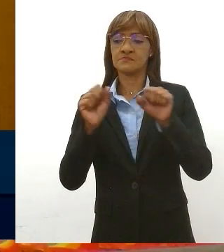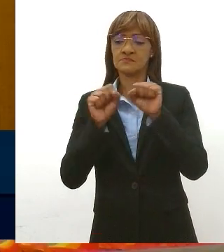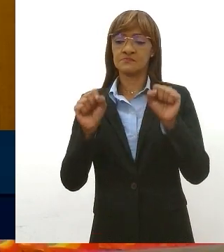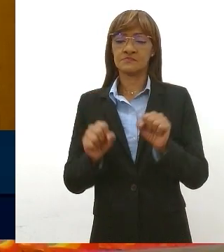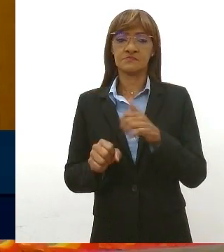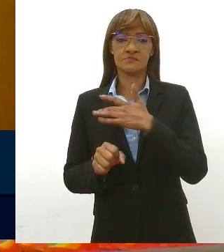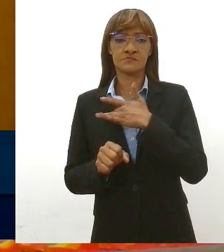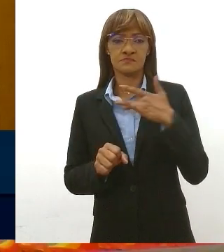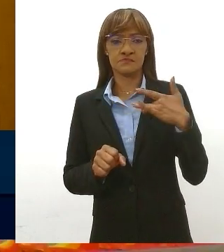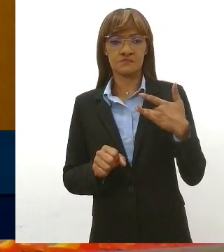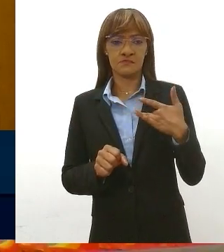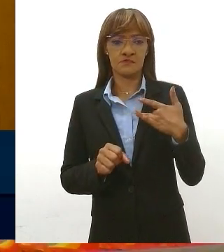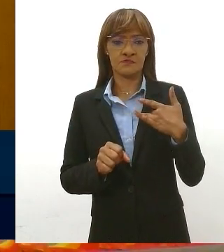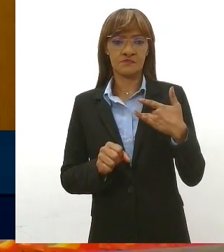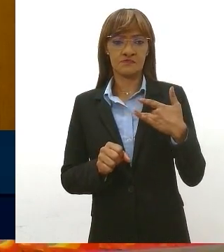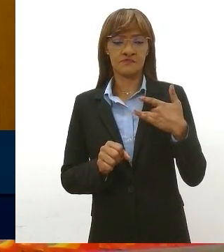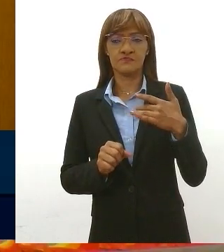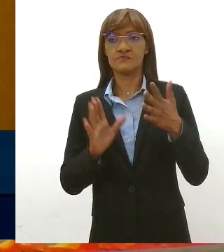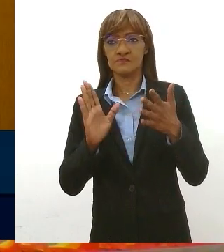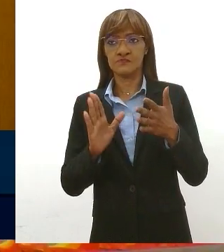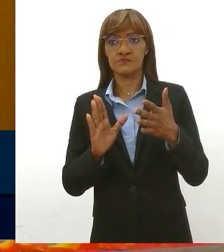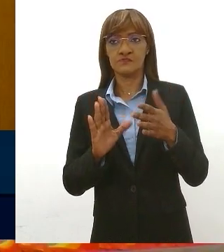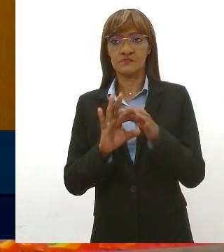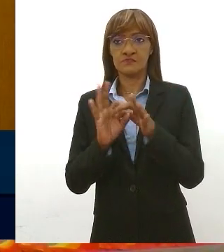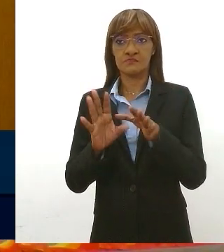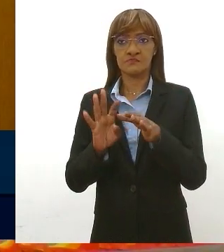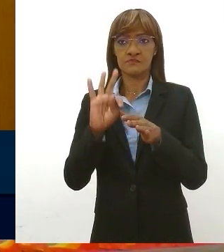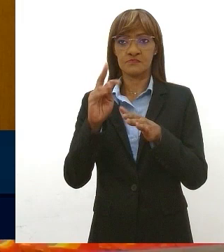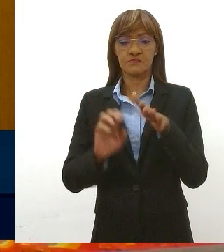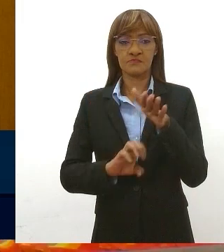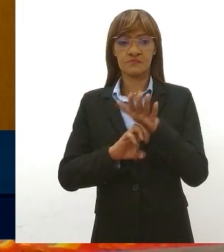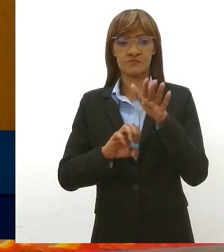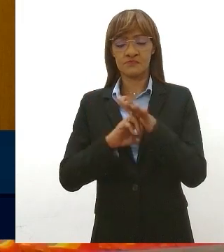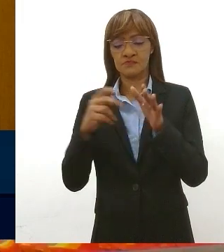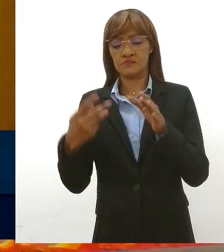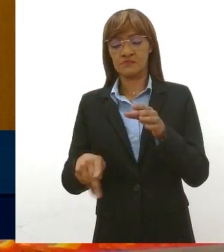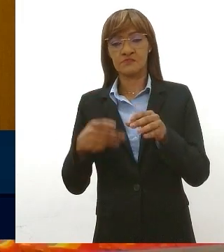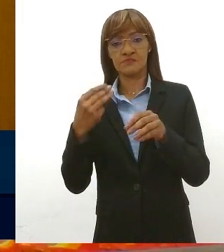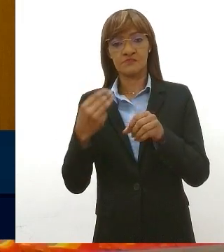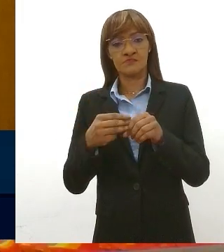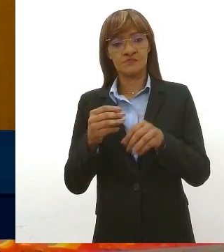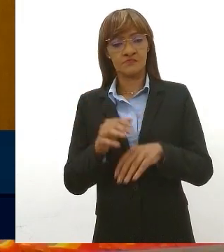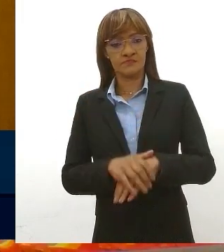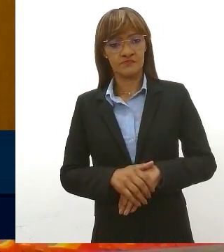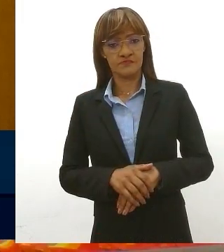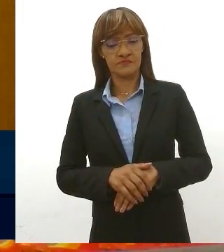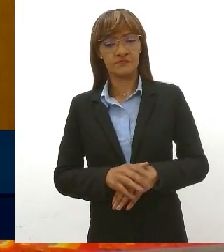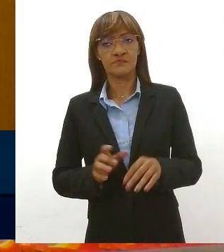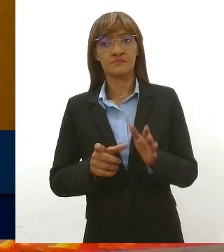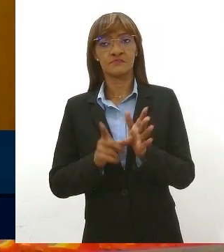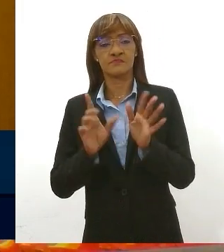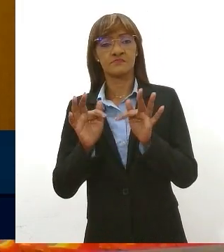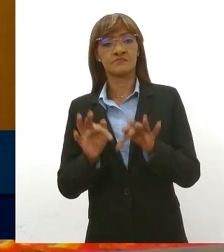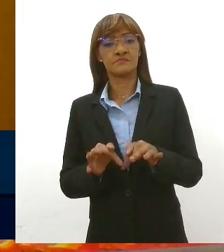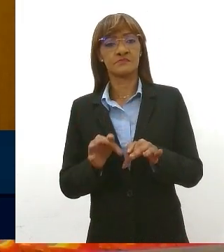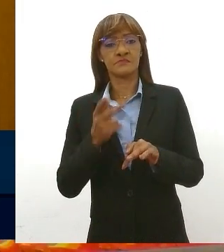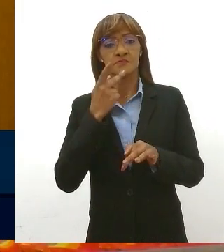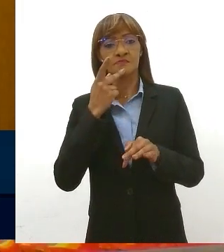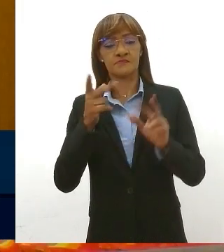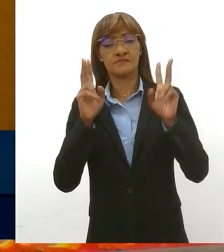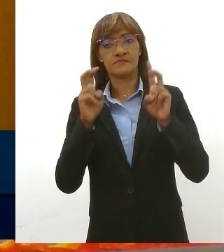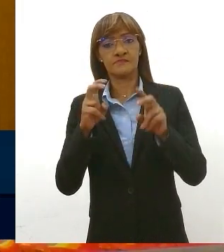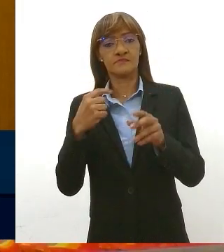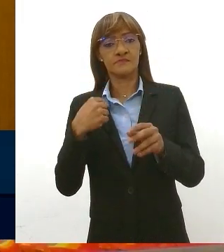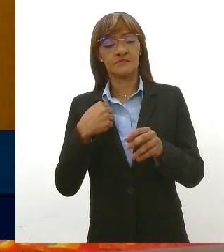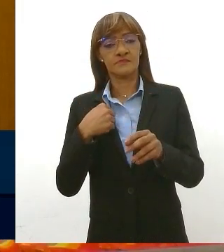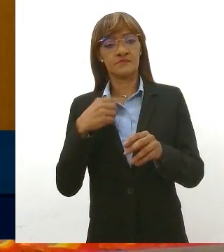empresarial do nosso município. Para finalizar, eu quero falar sobre uma reunião que eu tive na